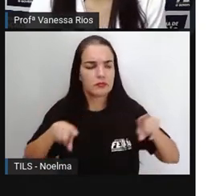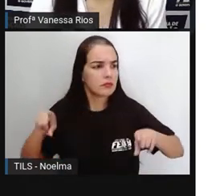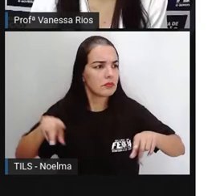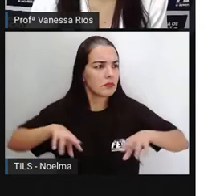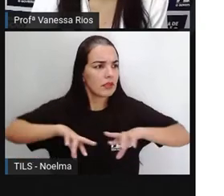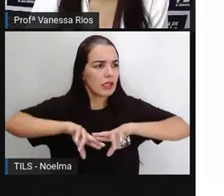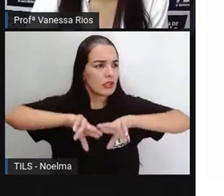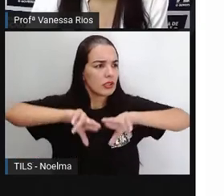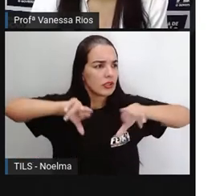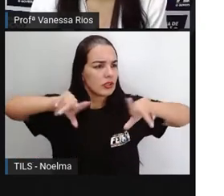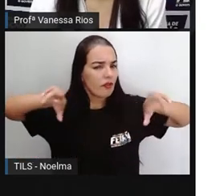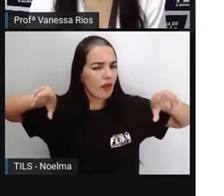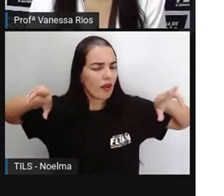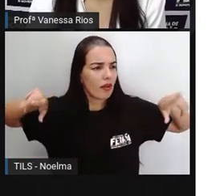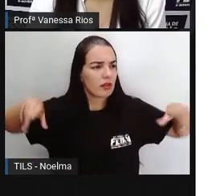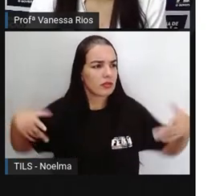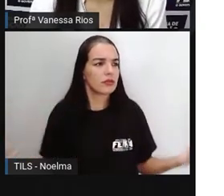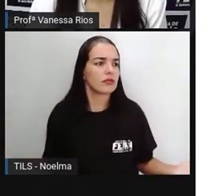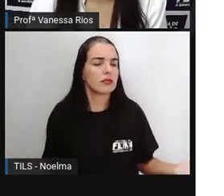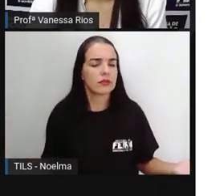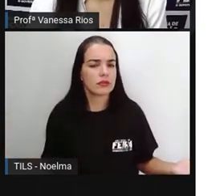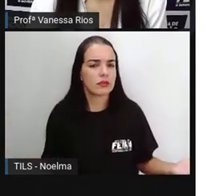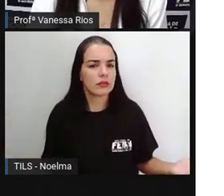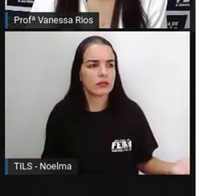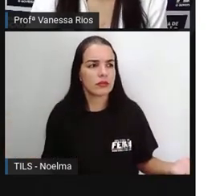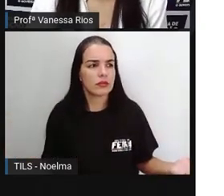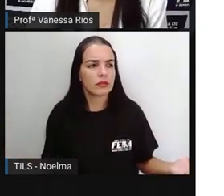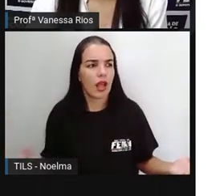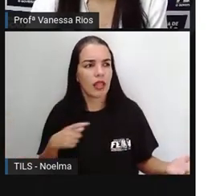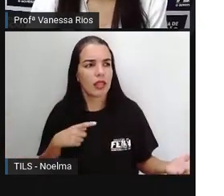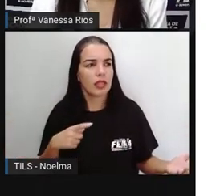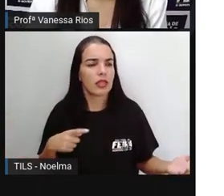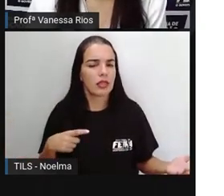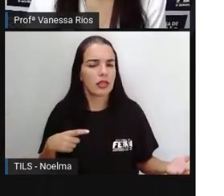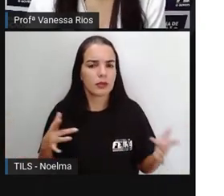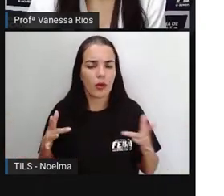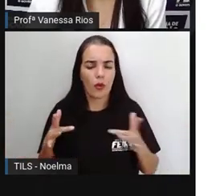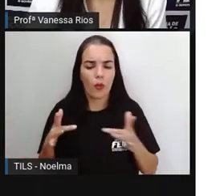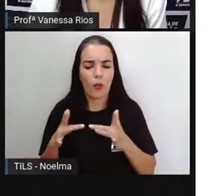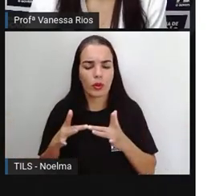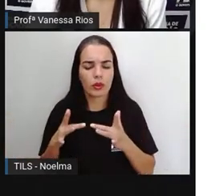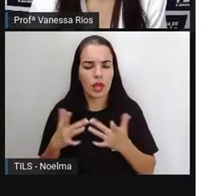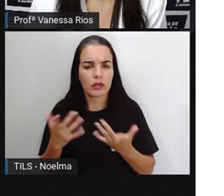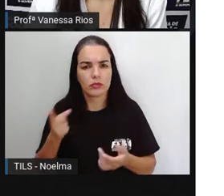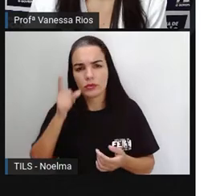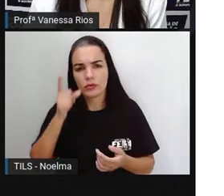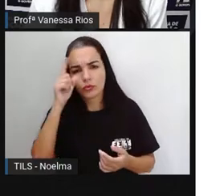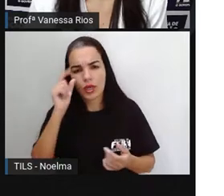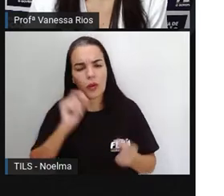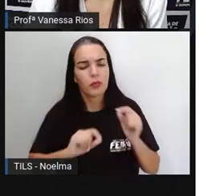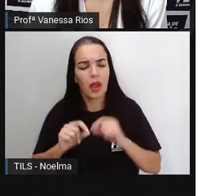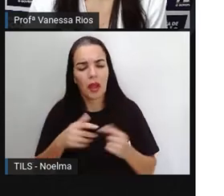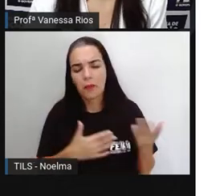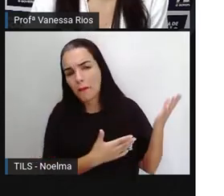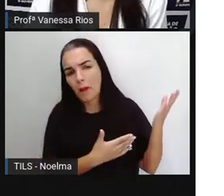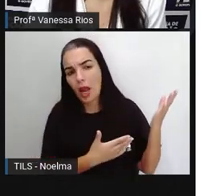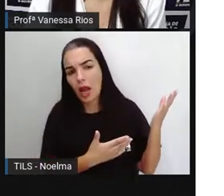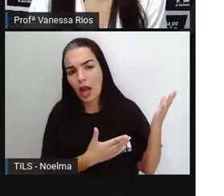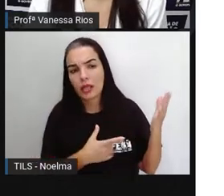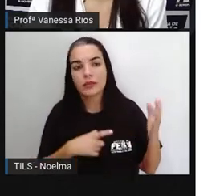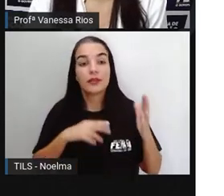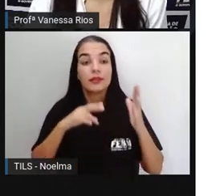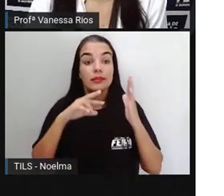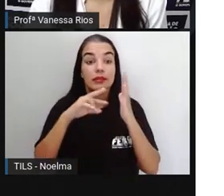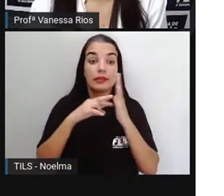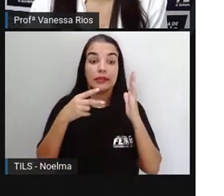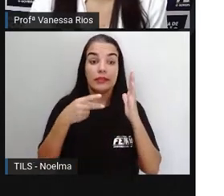nos diversos objetos, nos vários objetos que temos contato no nosso cotidiano. E aí, a Pró traz a